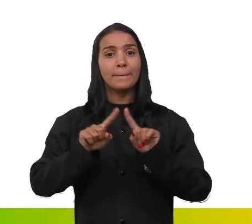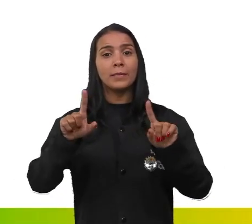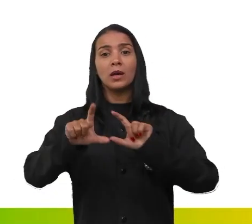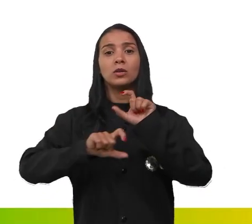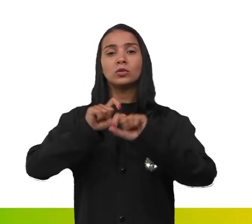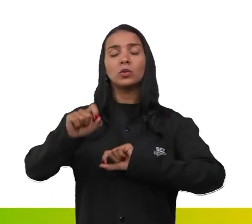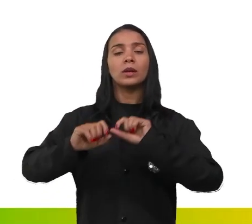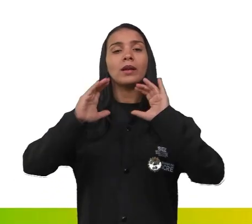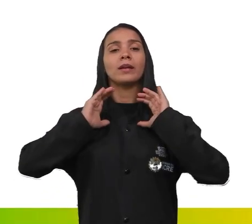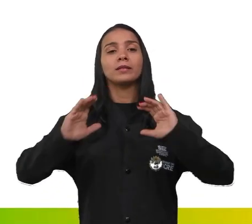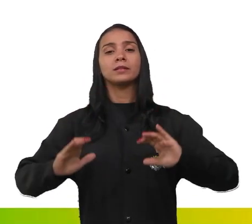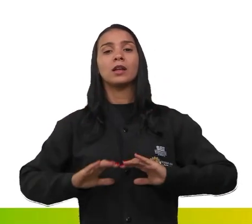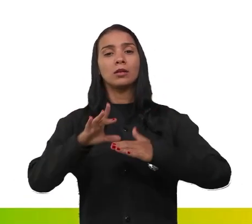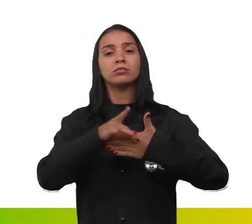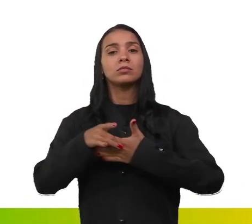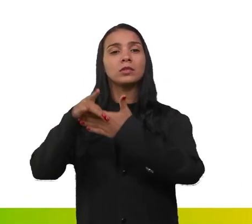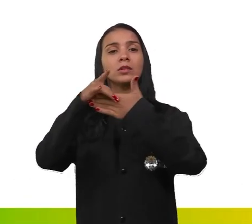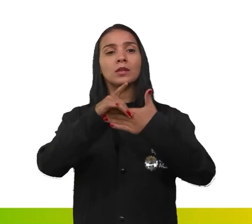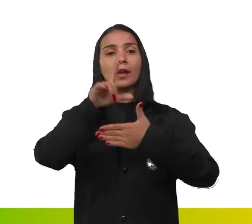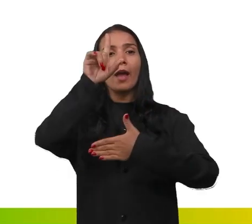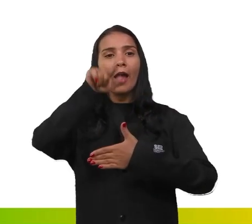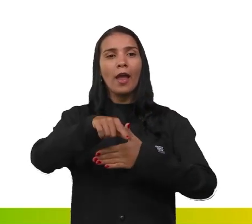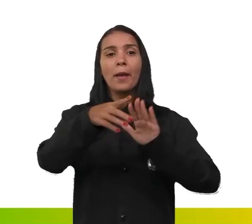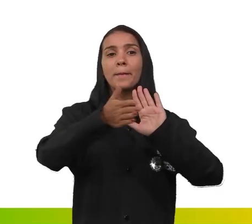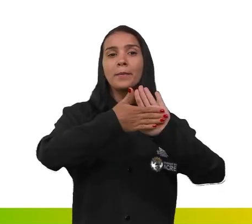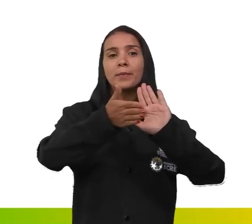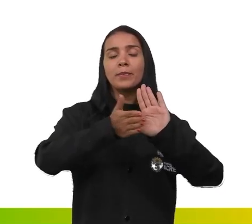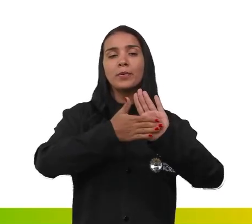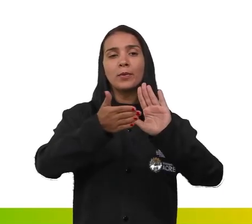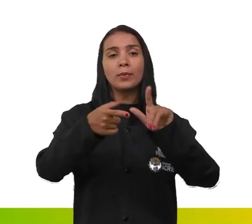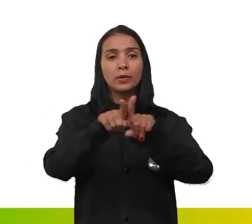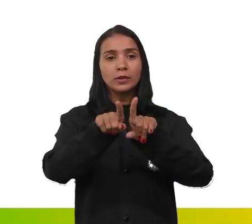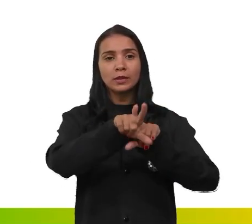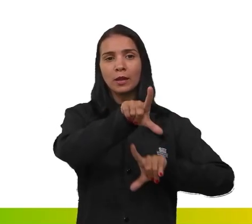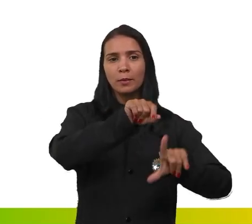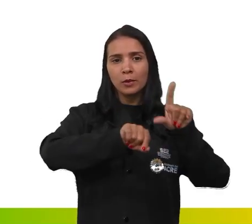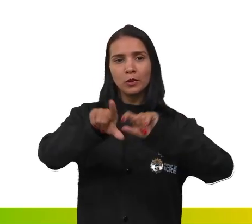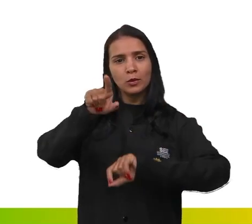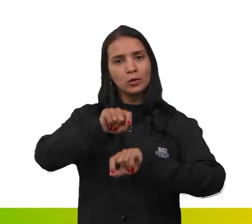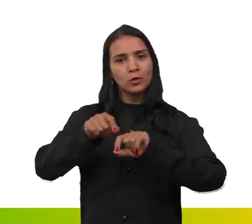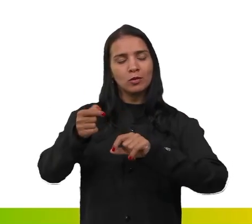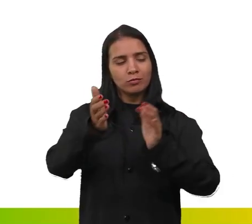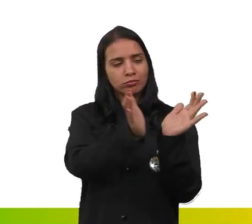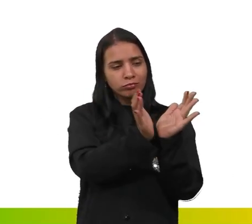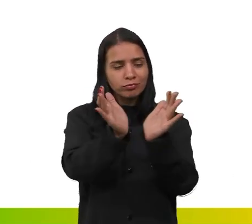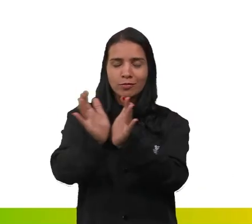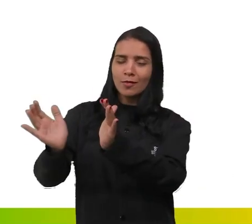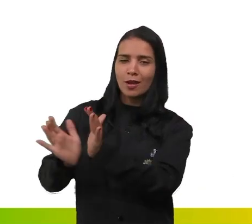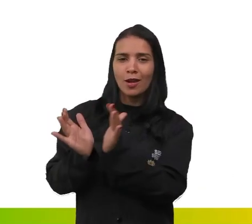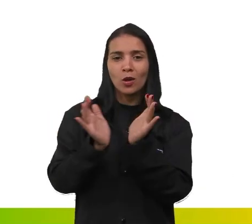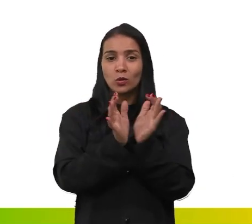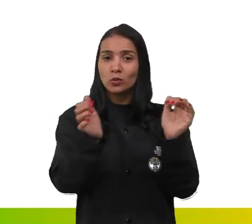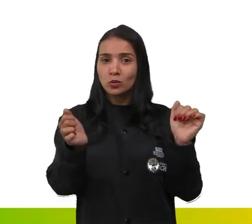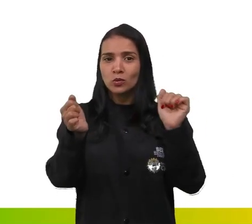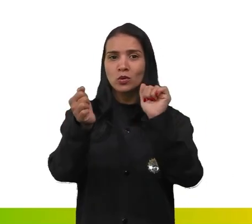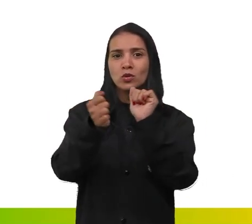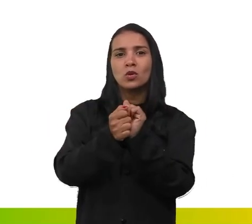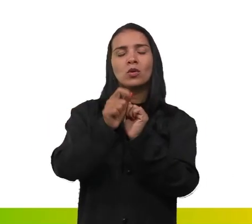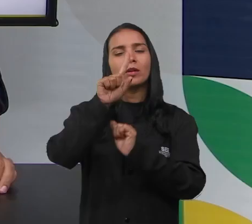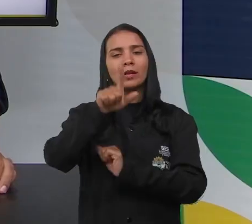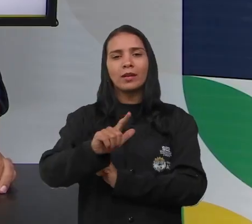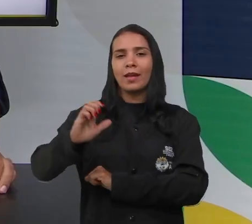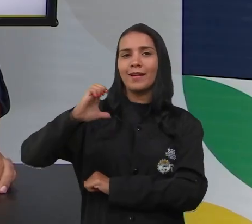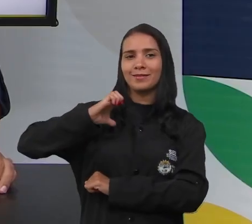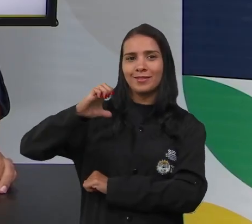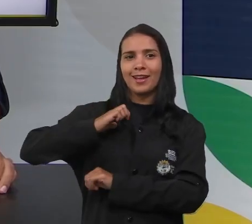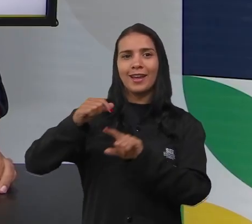De propor, de intervir e de decidir em favor do bem comum, sempre com criatividade, ética e solidariedade, porque